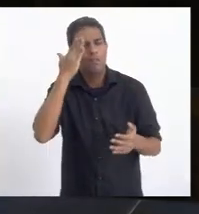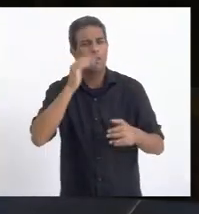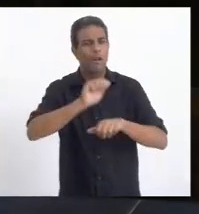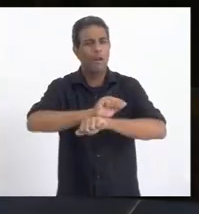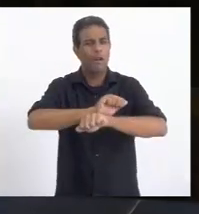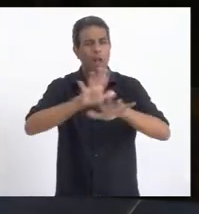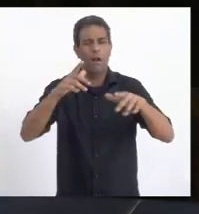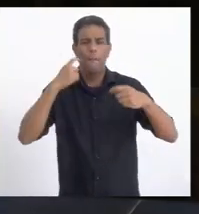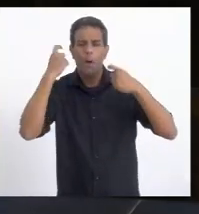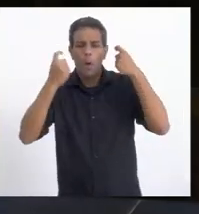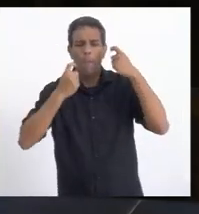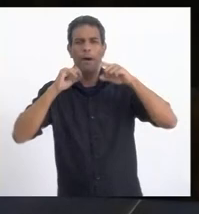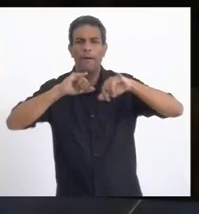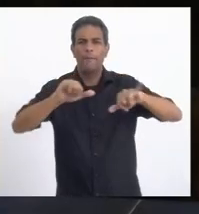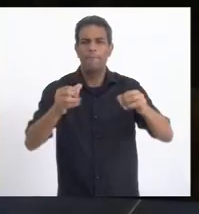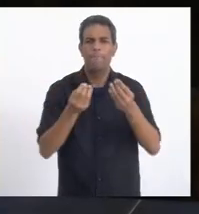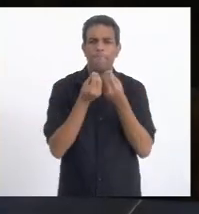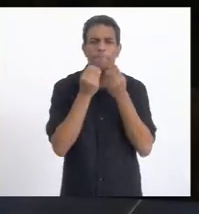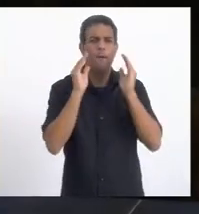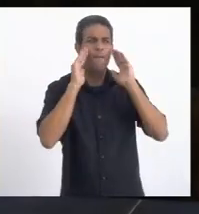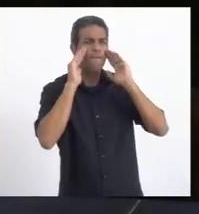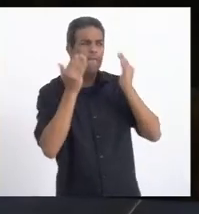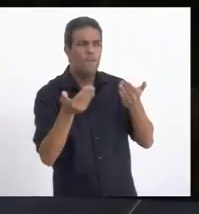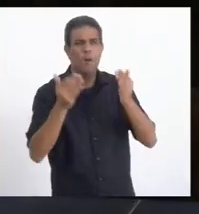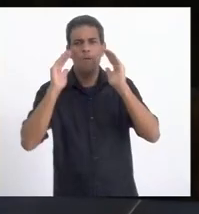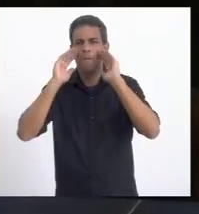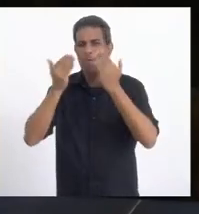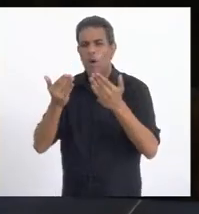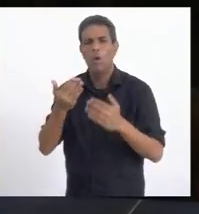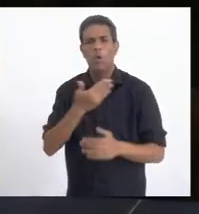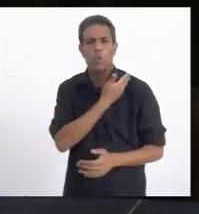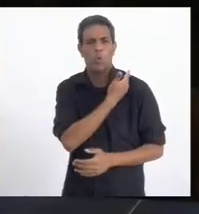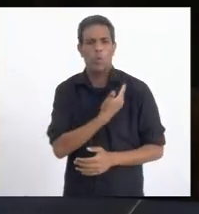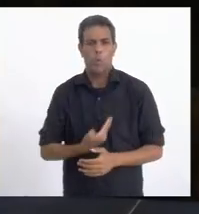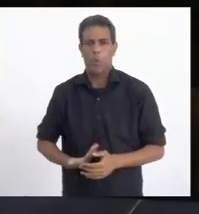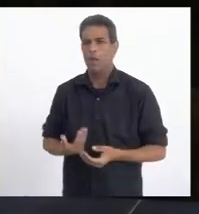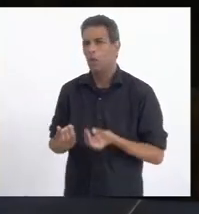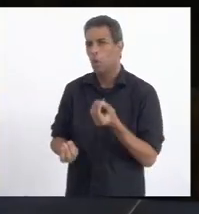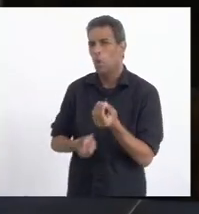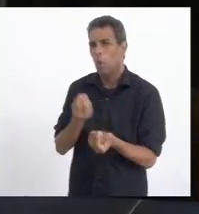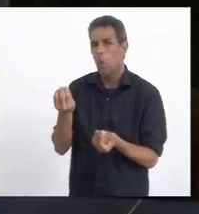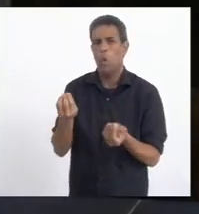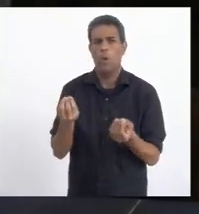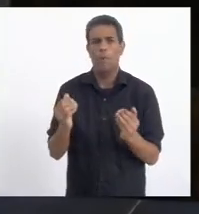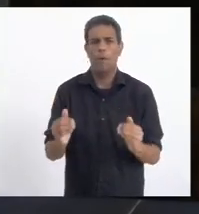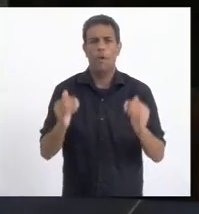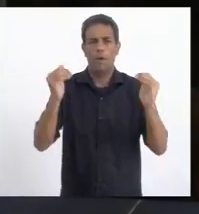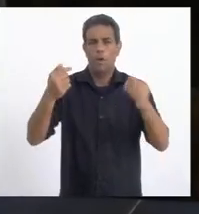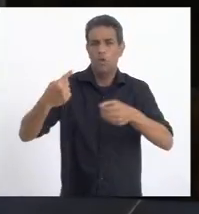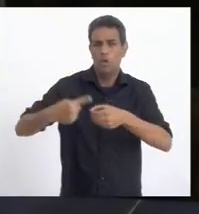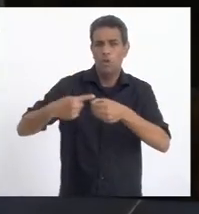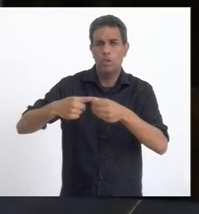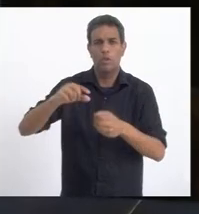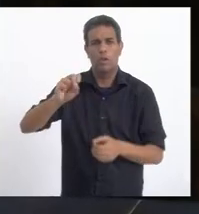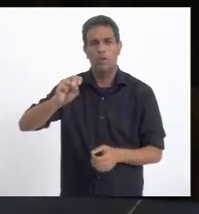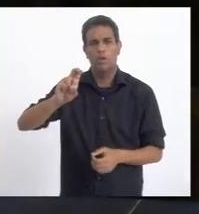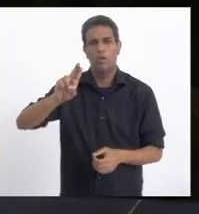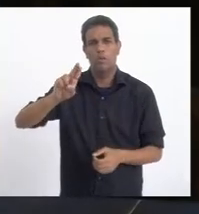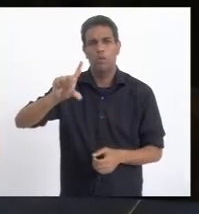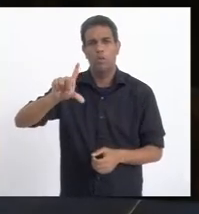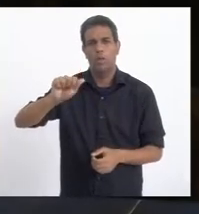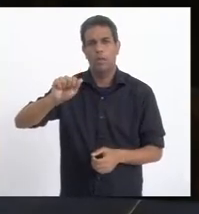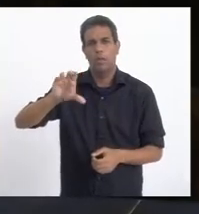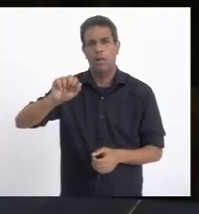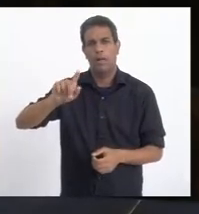né da sua preocupação e nós temos chance de falar diretamente com o governador lá na Sulacap quando da inauguração da